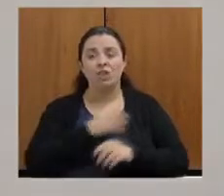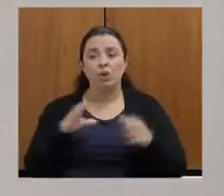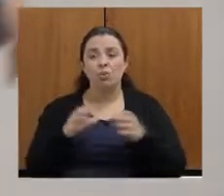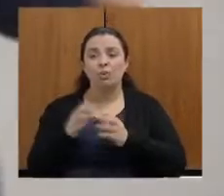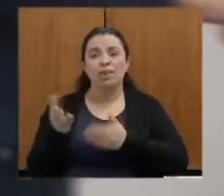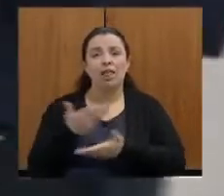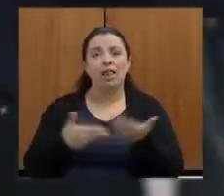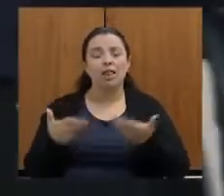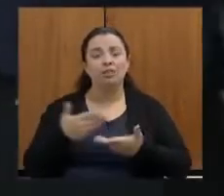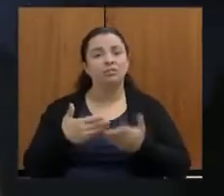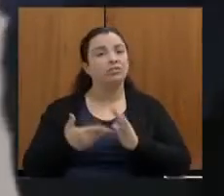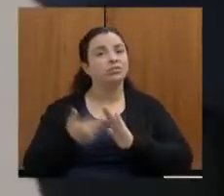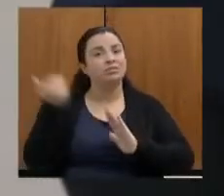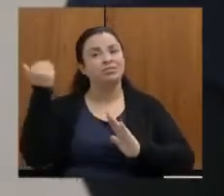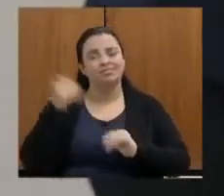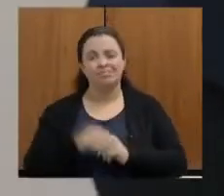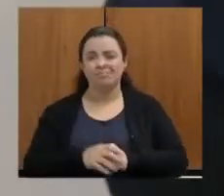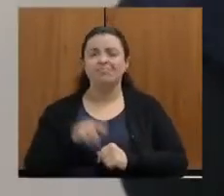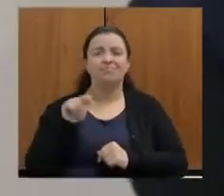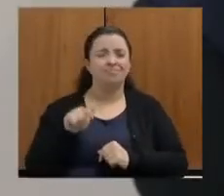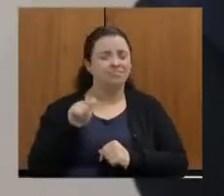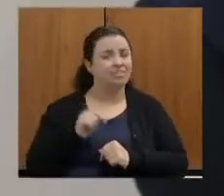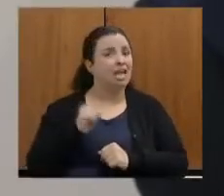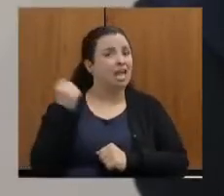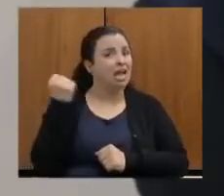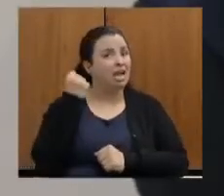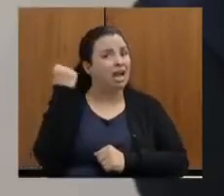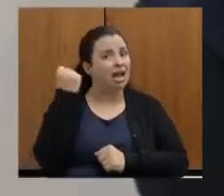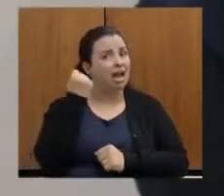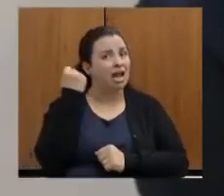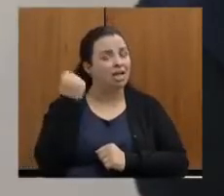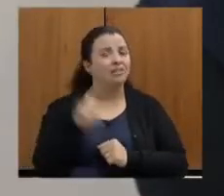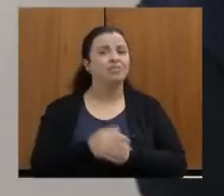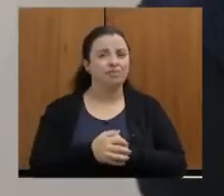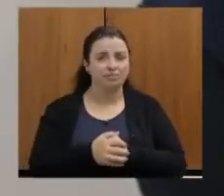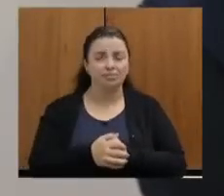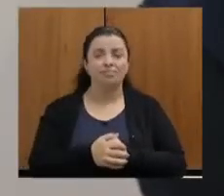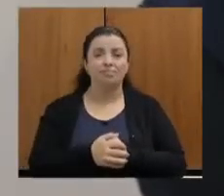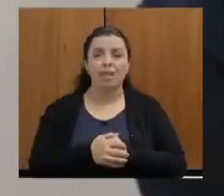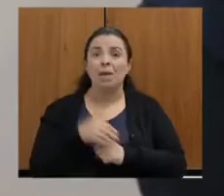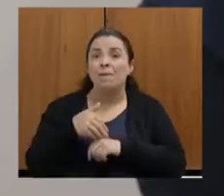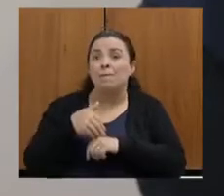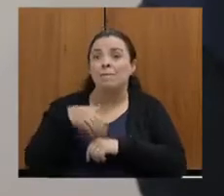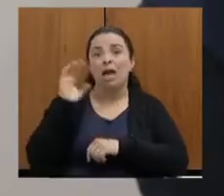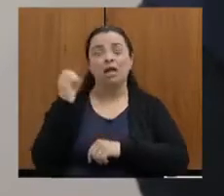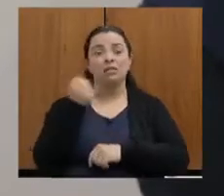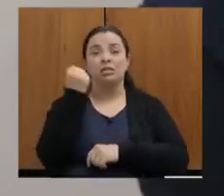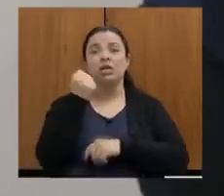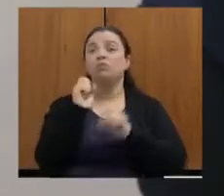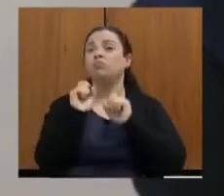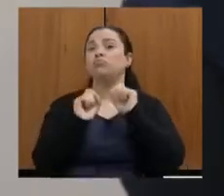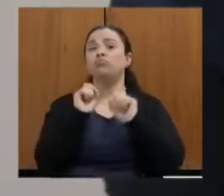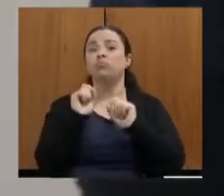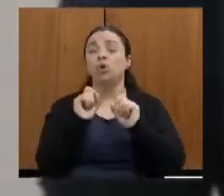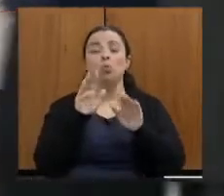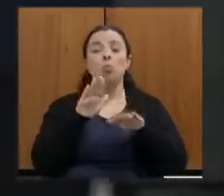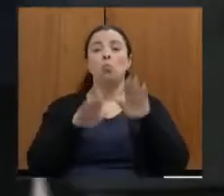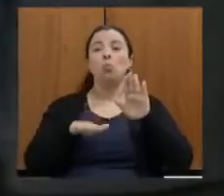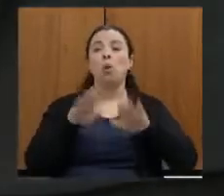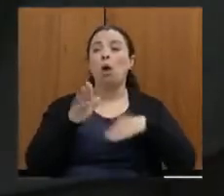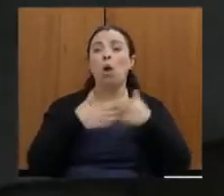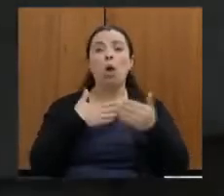gravíssima e mais grave ainda é qualquer a autoridade ou